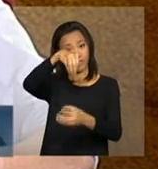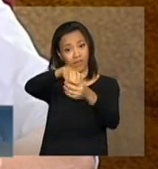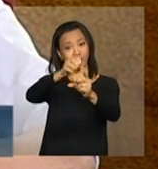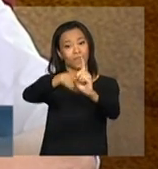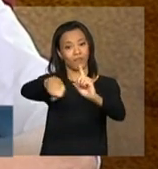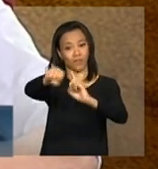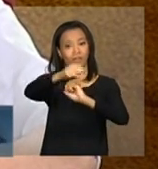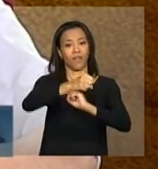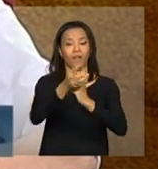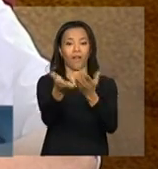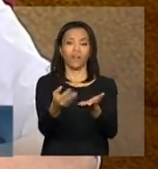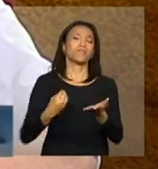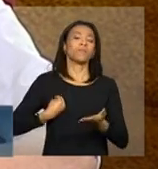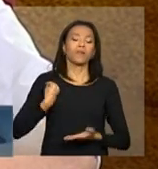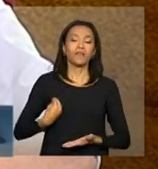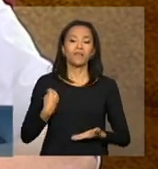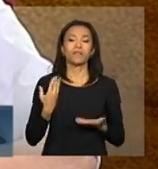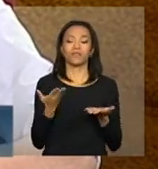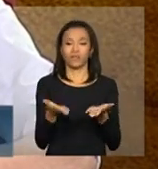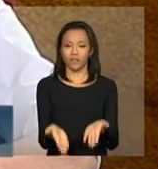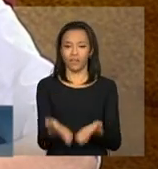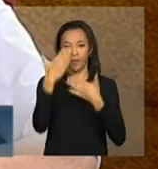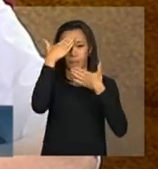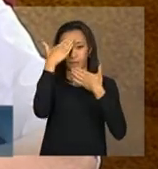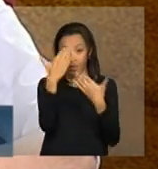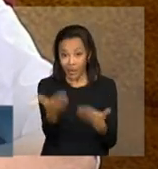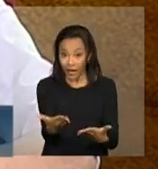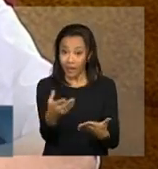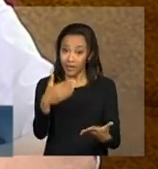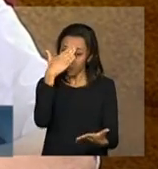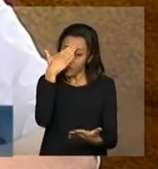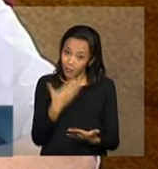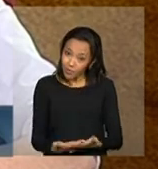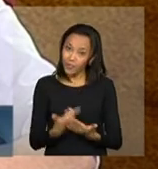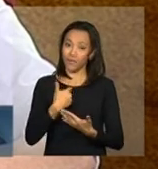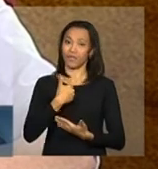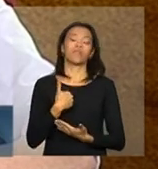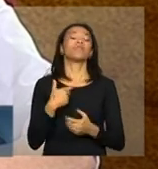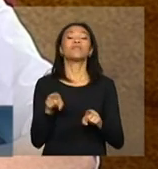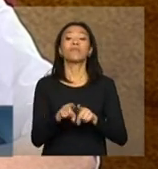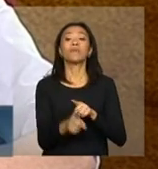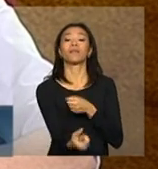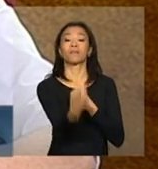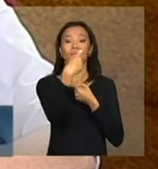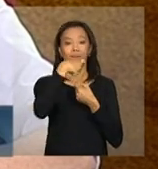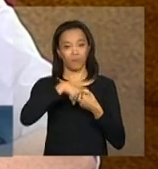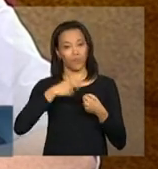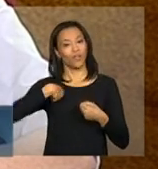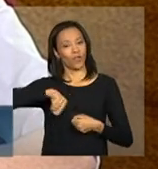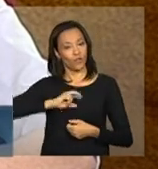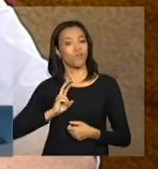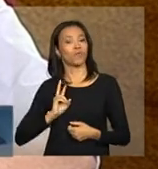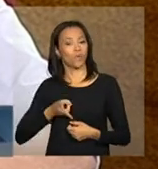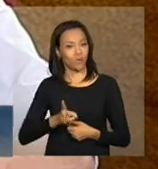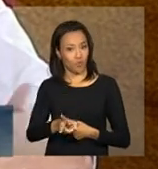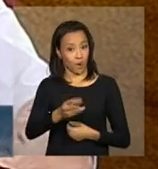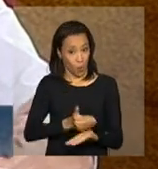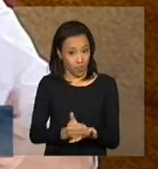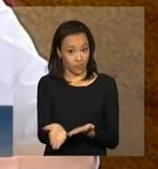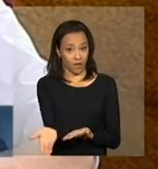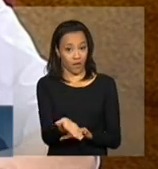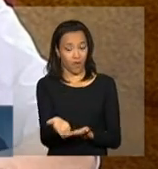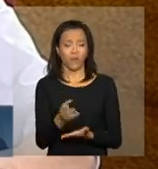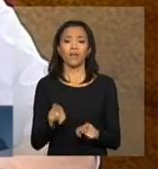civil aqui presente, né? Obrigada pela confiança e pela parceria que nós vamos firmar a partir de agora, e todos